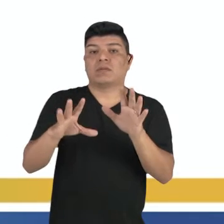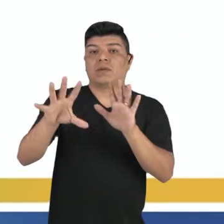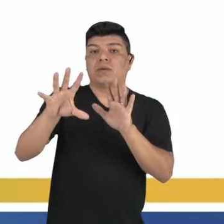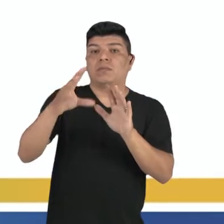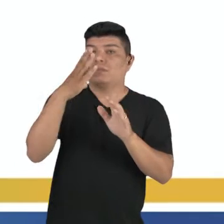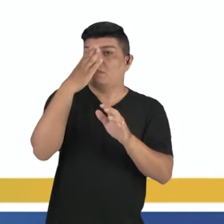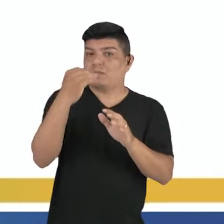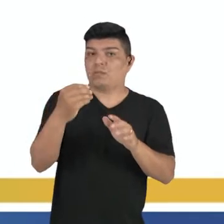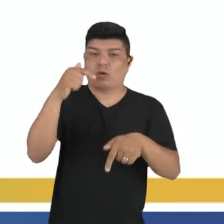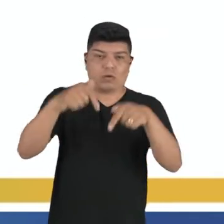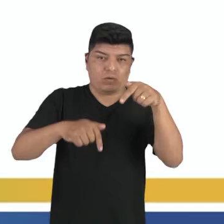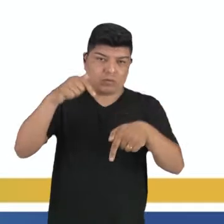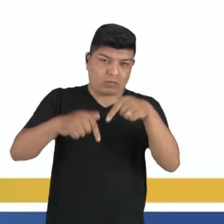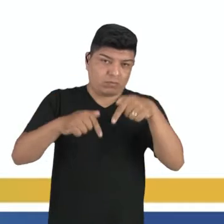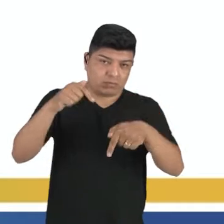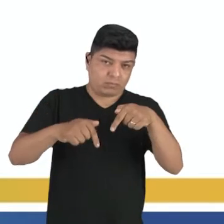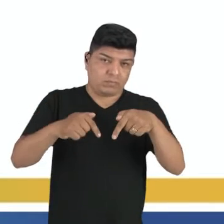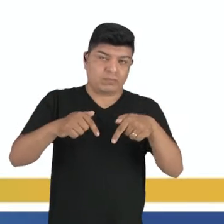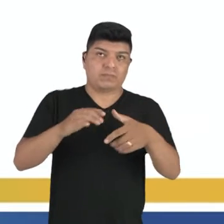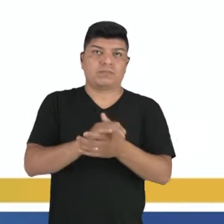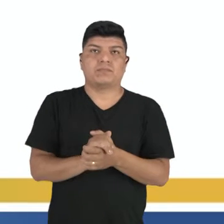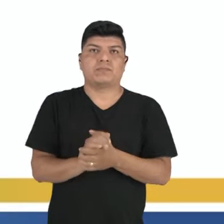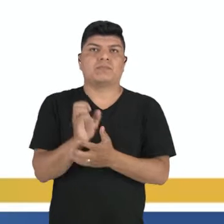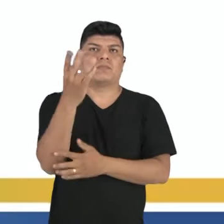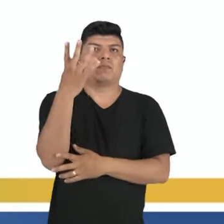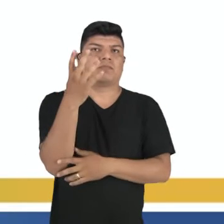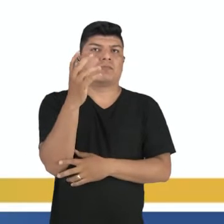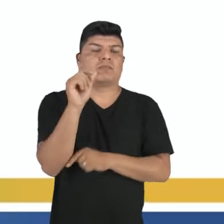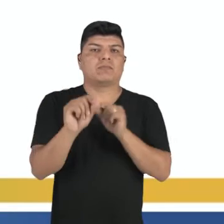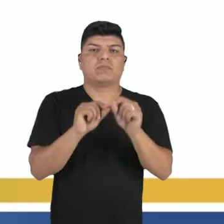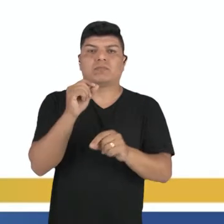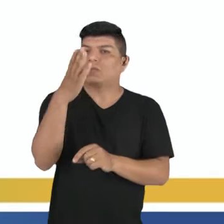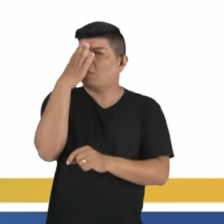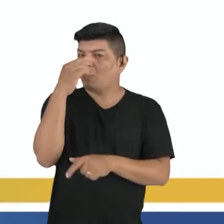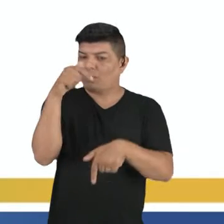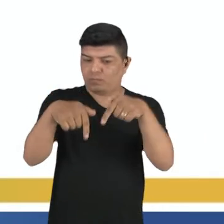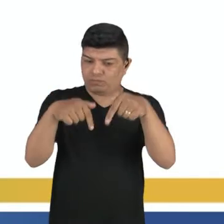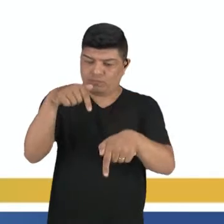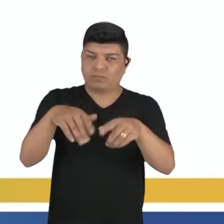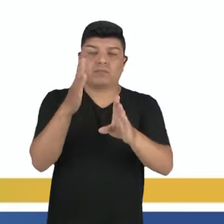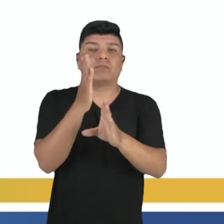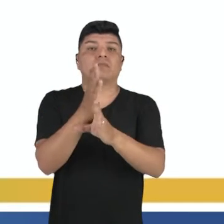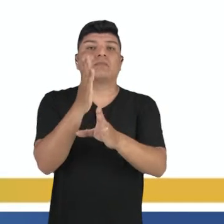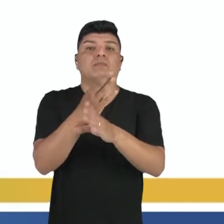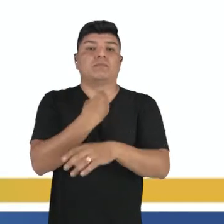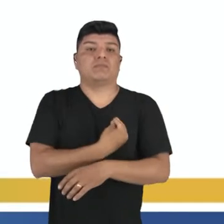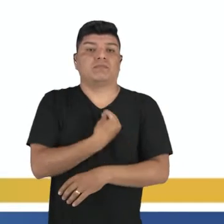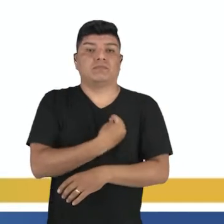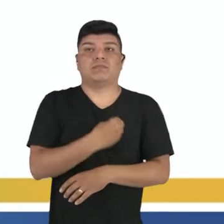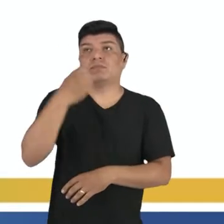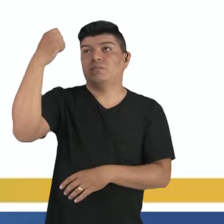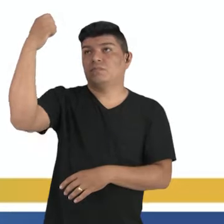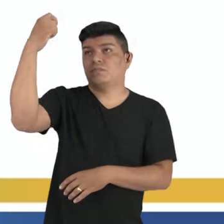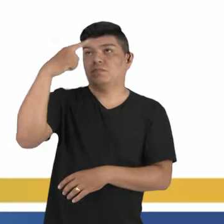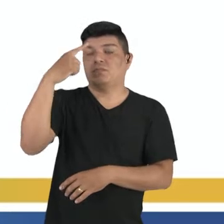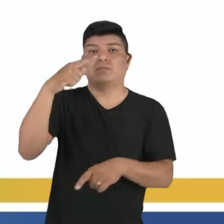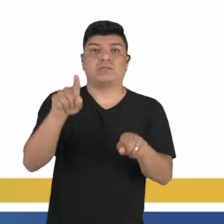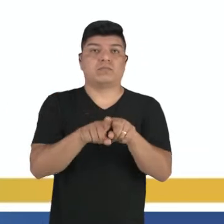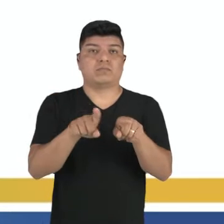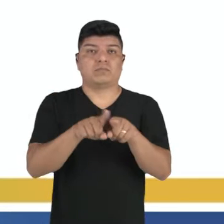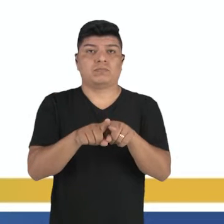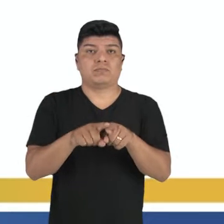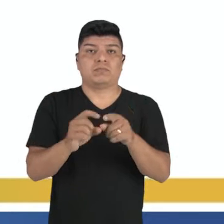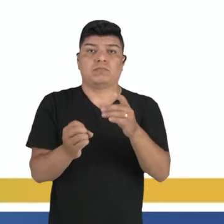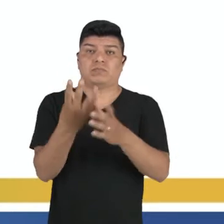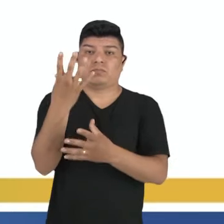né é acontece essa fase fotoquímica através da presença de luz e